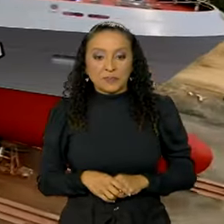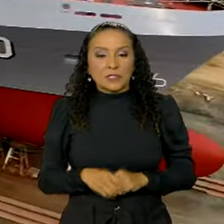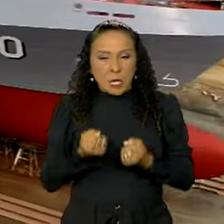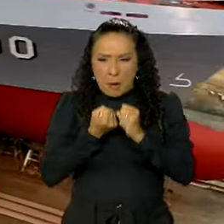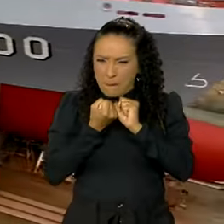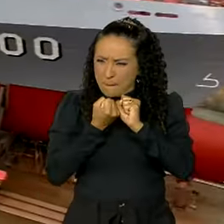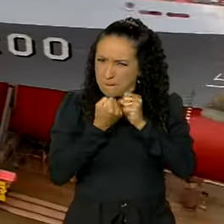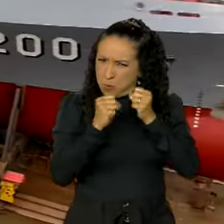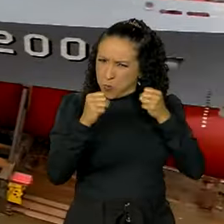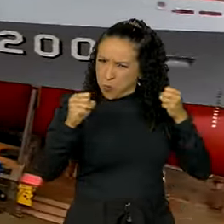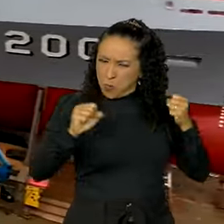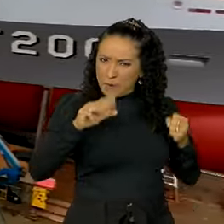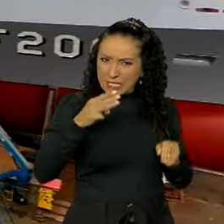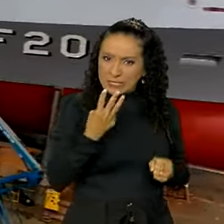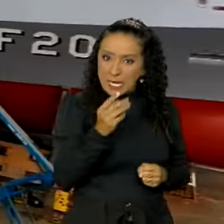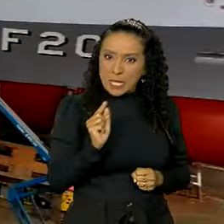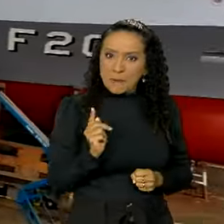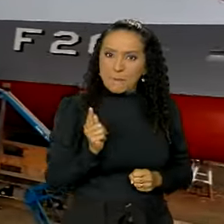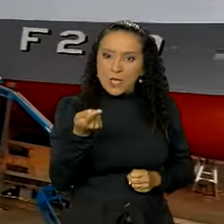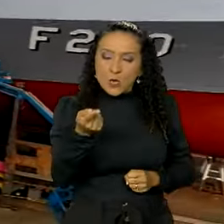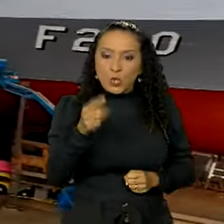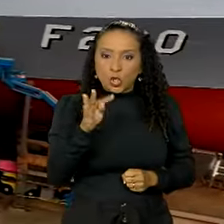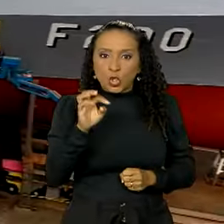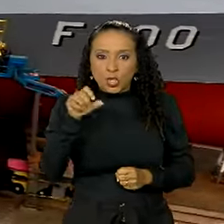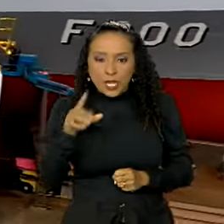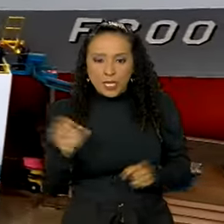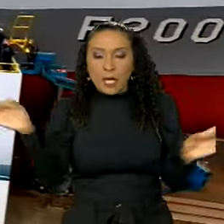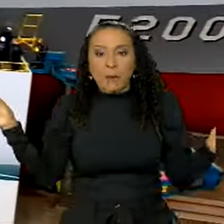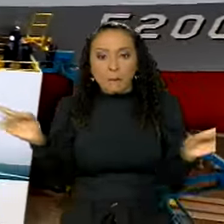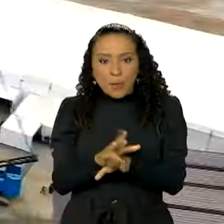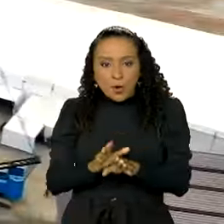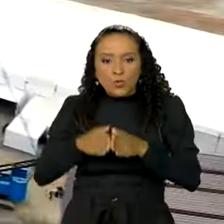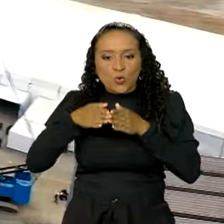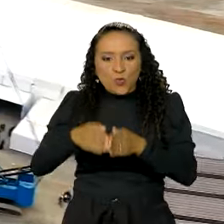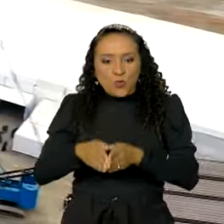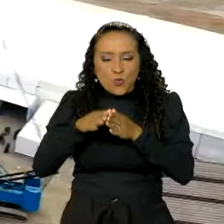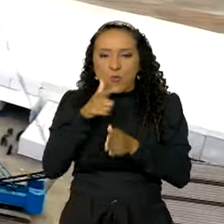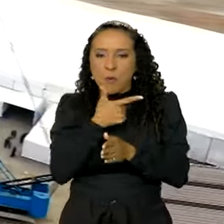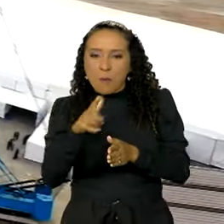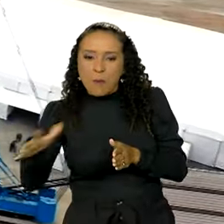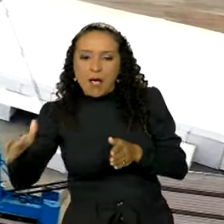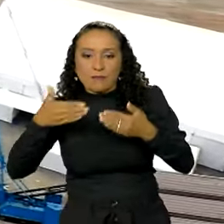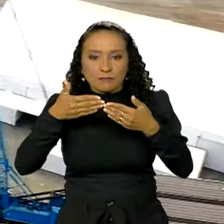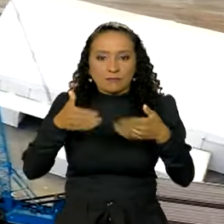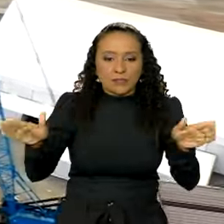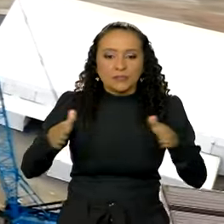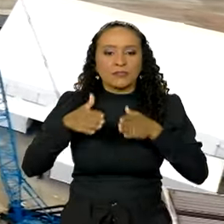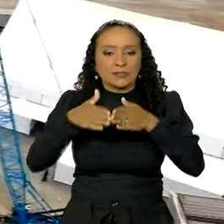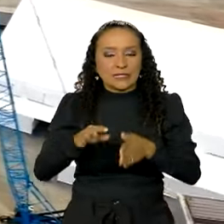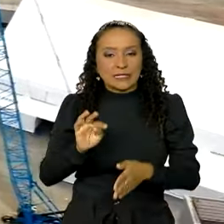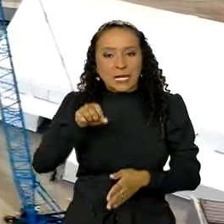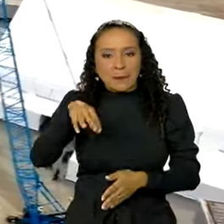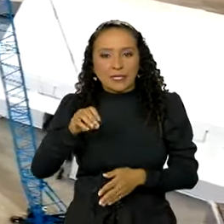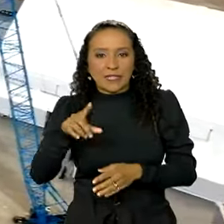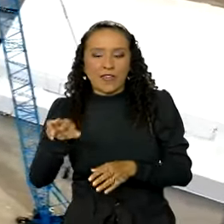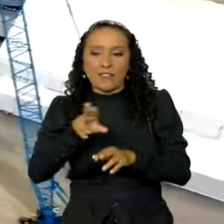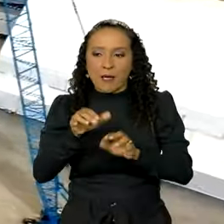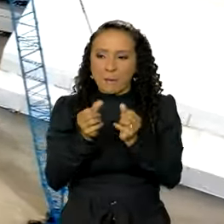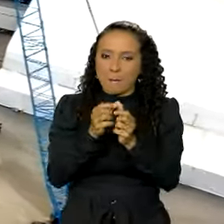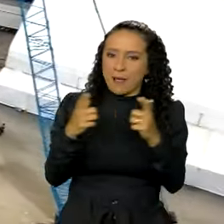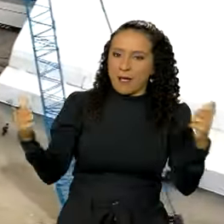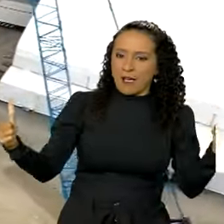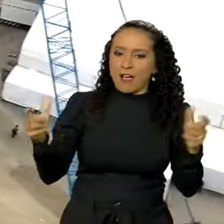Esse gigante de mais de 3 mil toneladas está pronto para dominar o mar. O lançamento da fragata Tamandaré vai ampliar